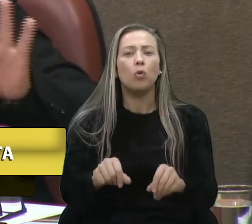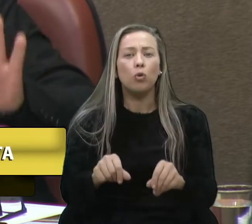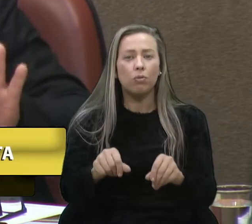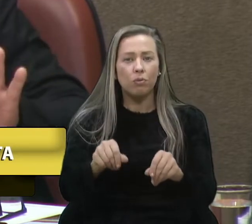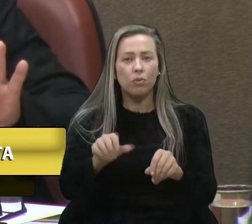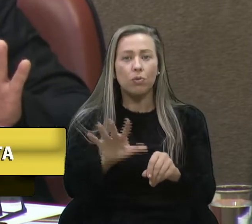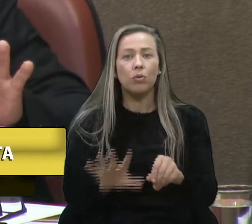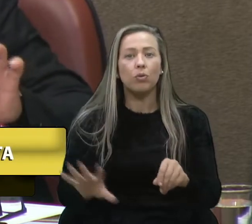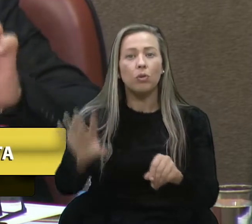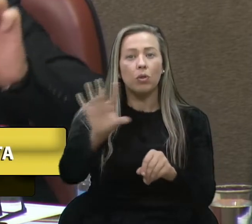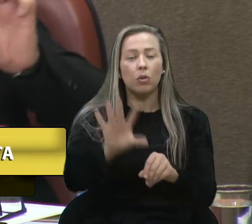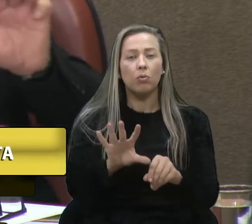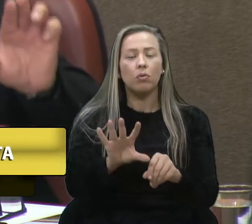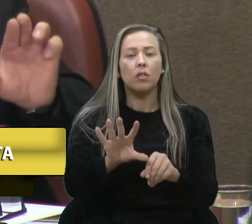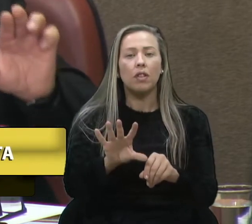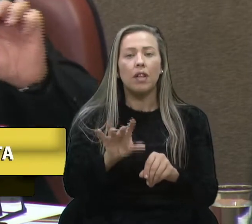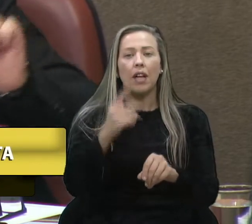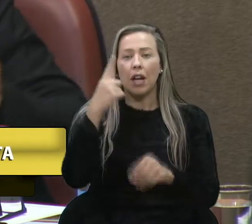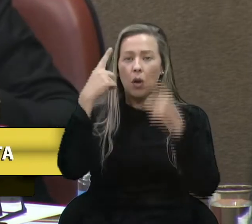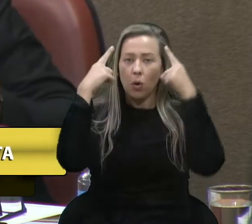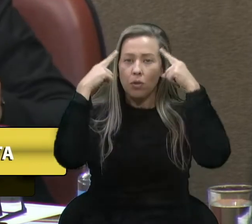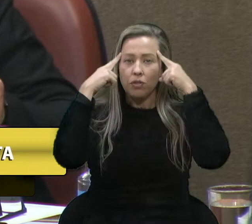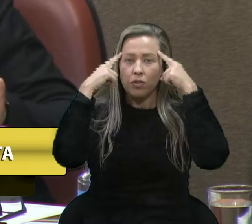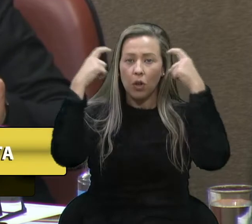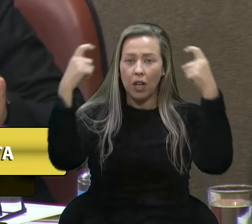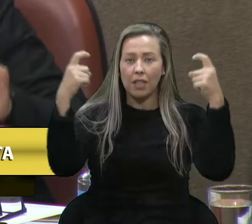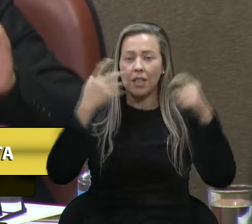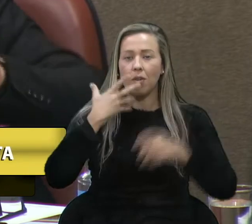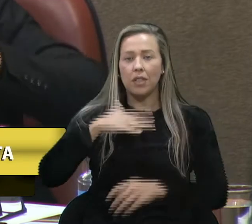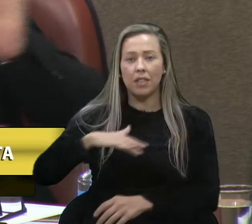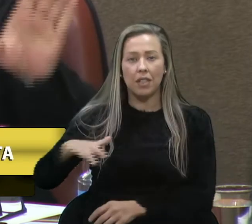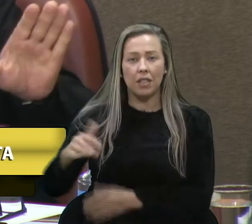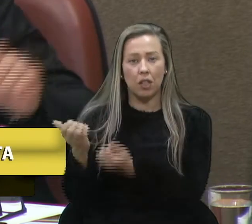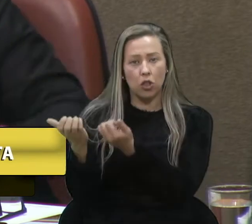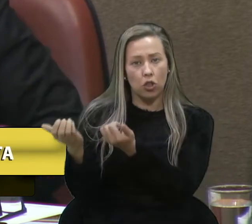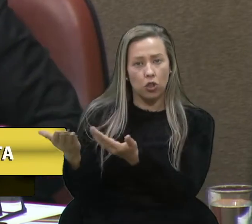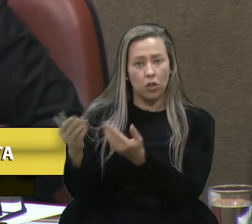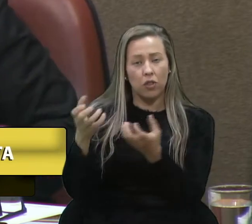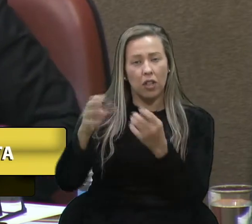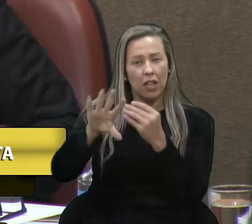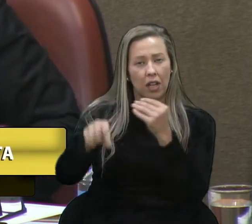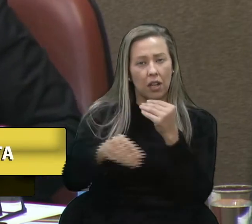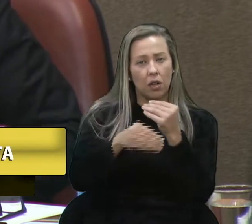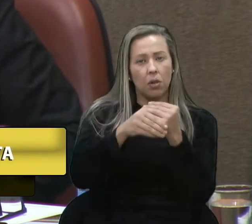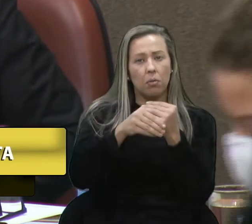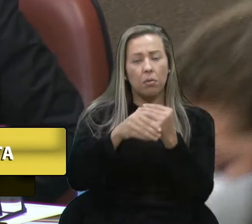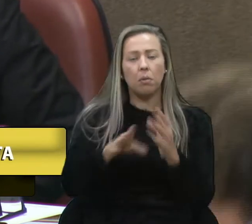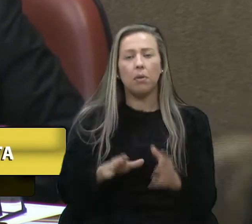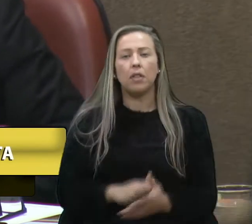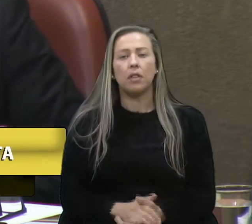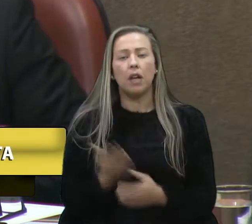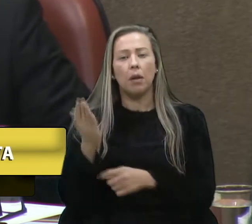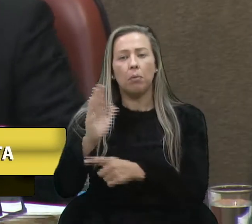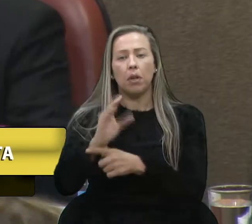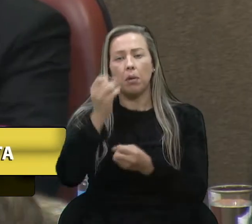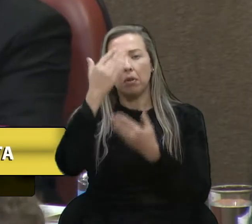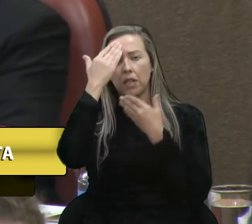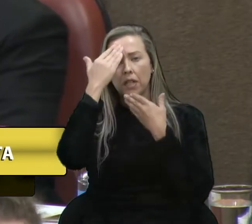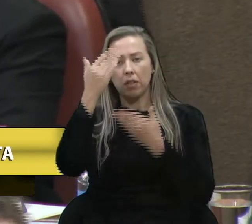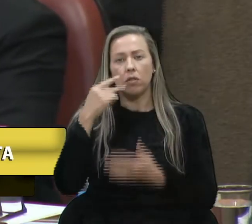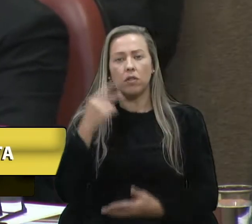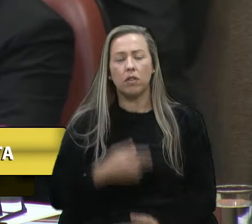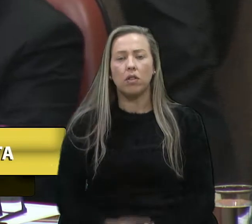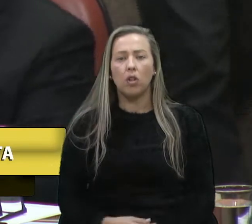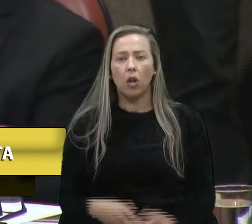esse tipo de coisa com a violência contra o menor. Era só um complemento que eu queria colaborar. Obrigado, vereador. Perfeito,